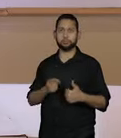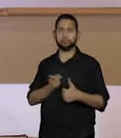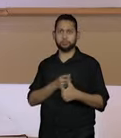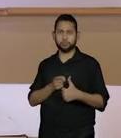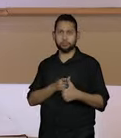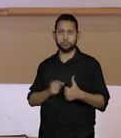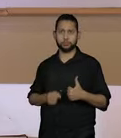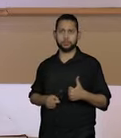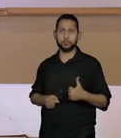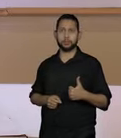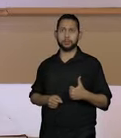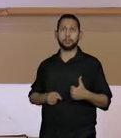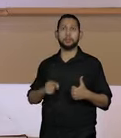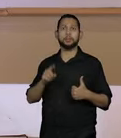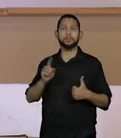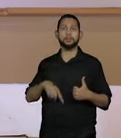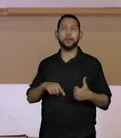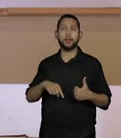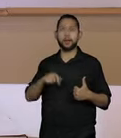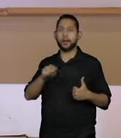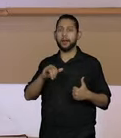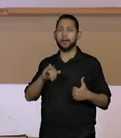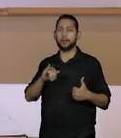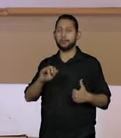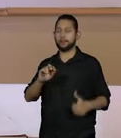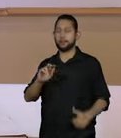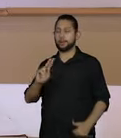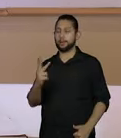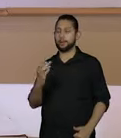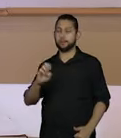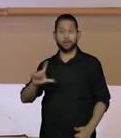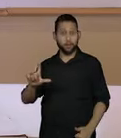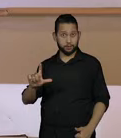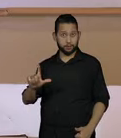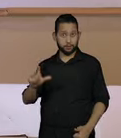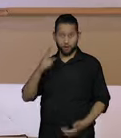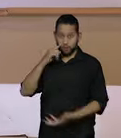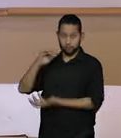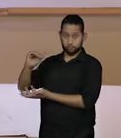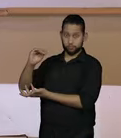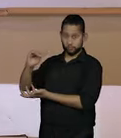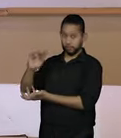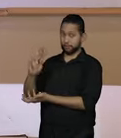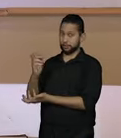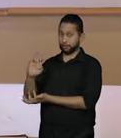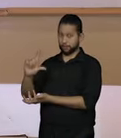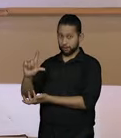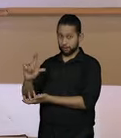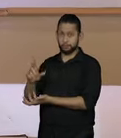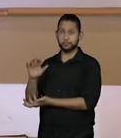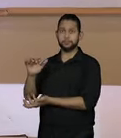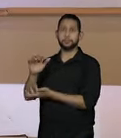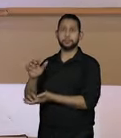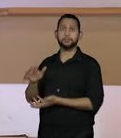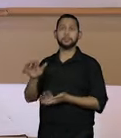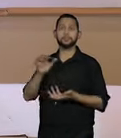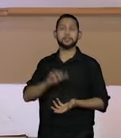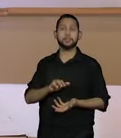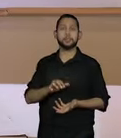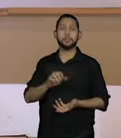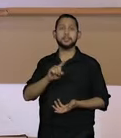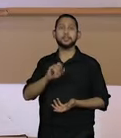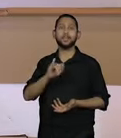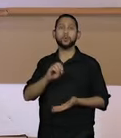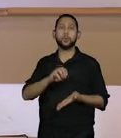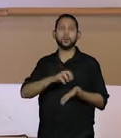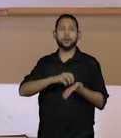tem uma solução de ácido clorídrico, que seria essa daqui. Vamos usar raspas de